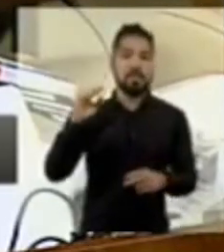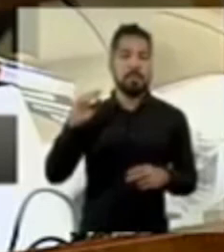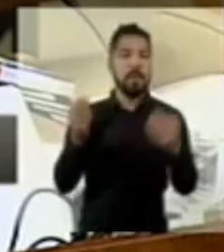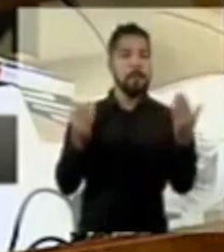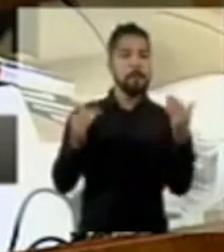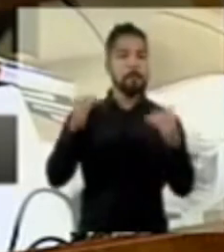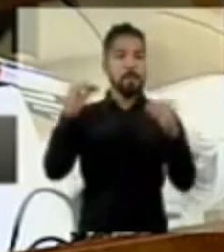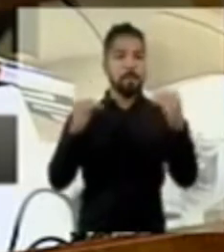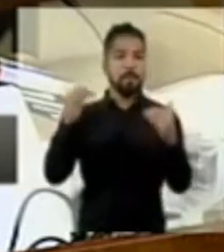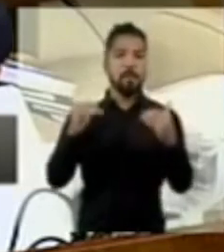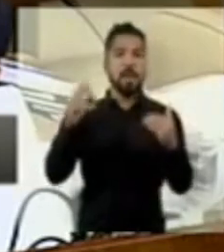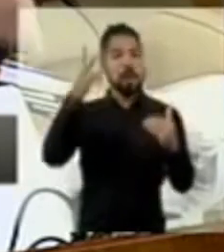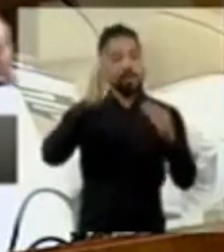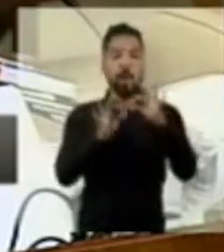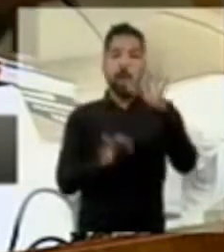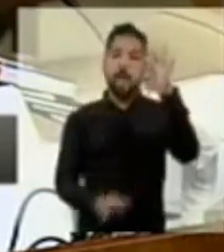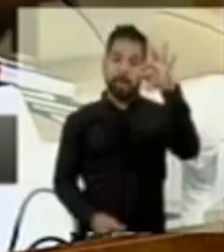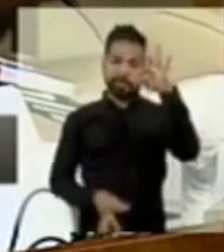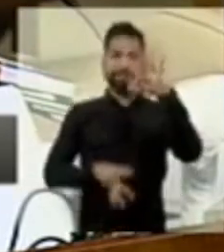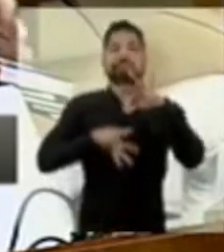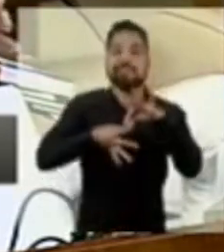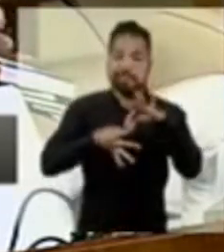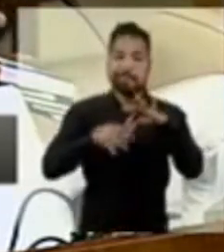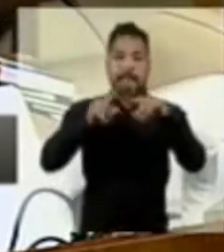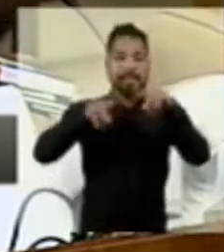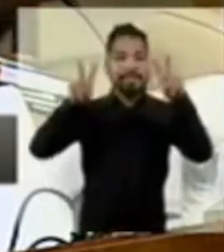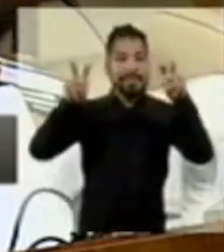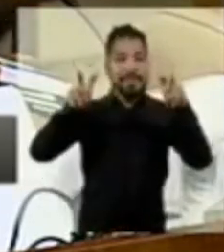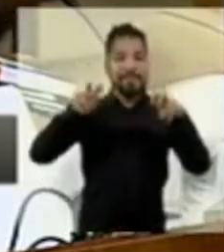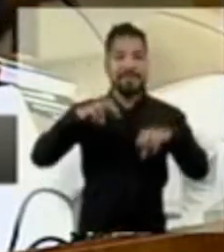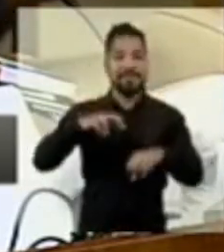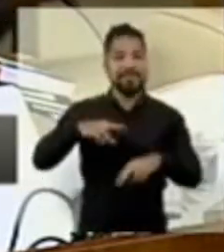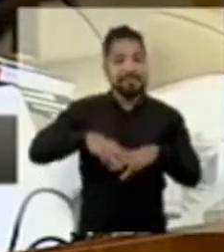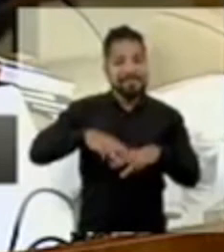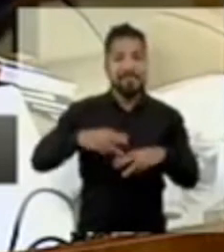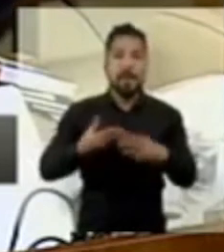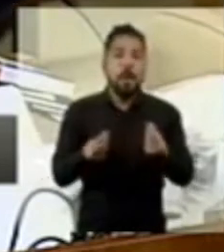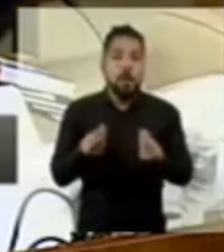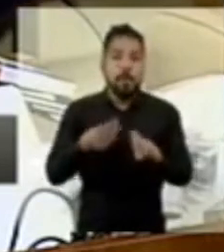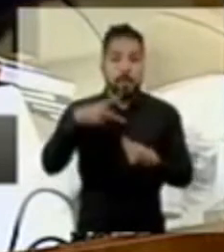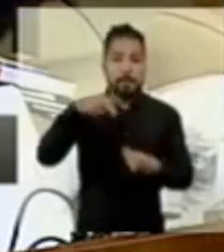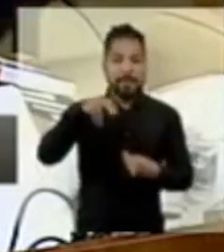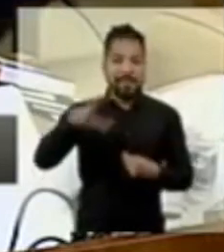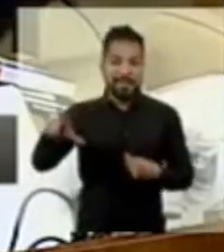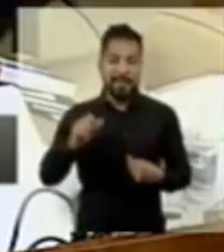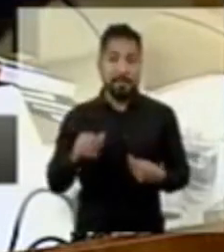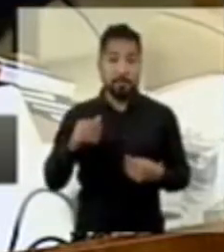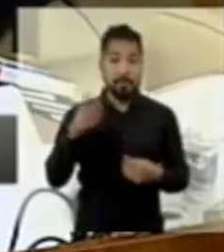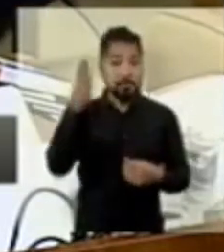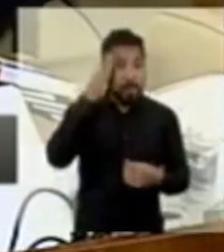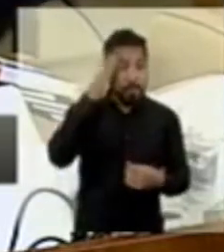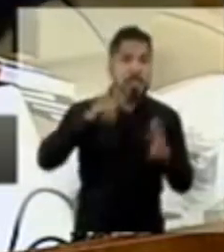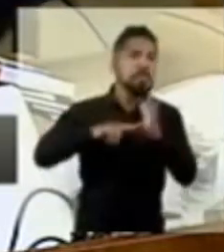para tornar uma longa história curta em matéria penal proporcionalidade significa a proibição do excesso